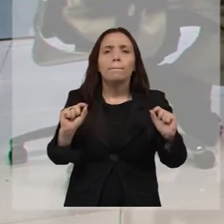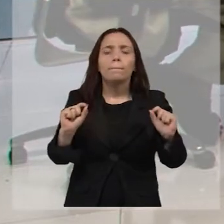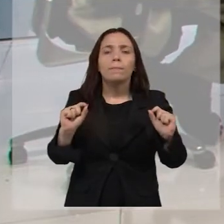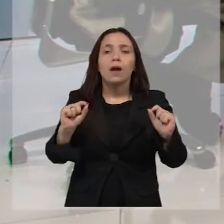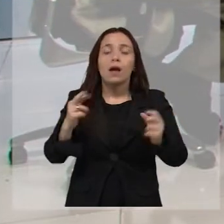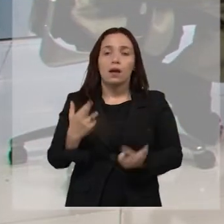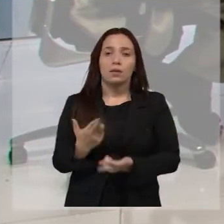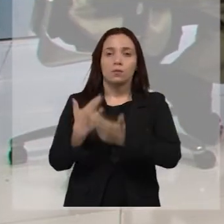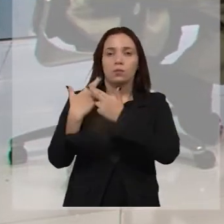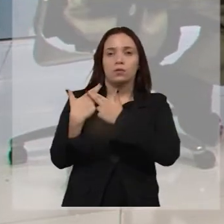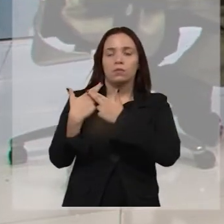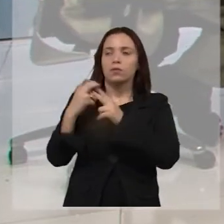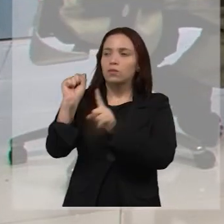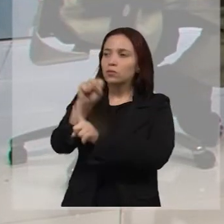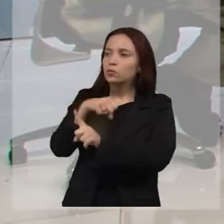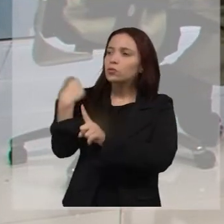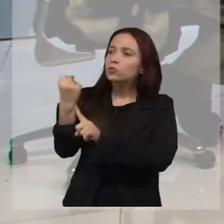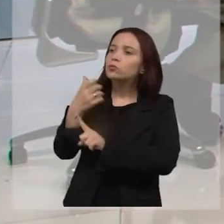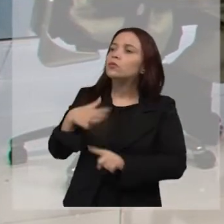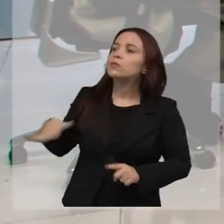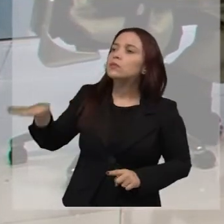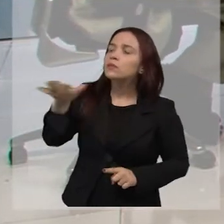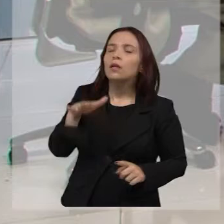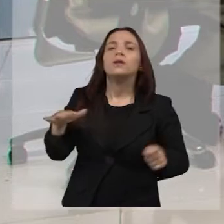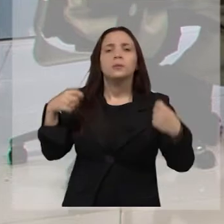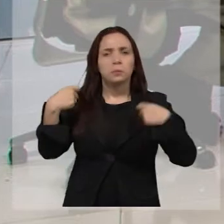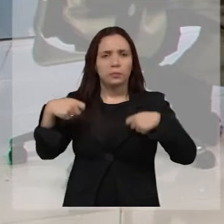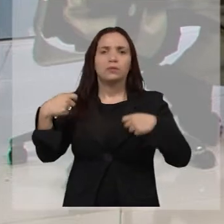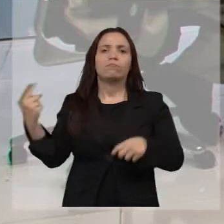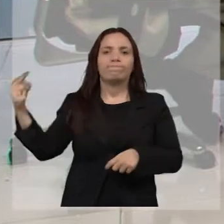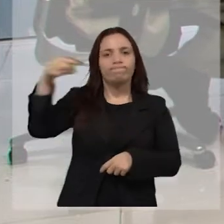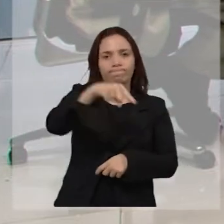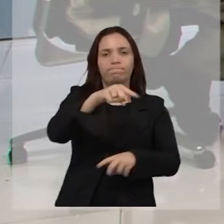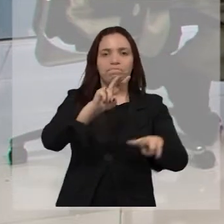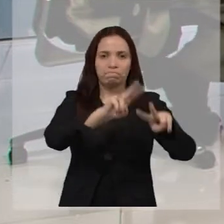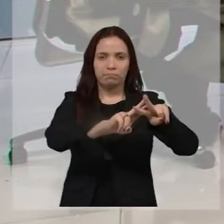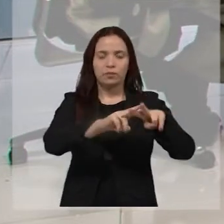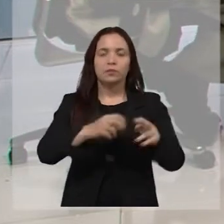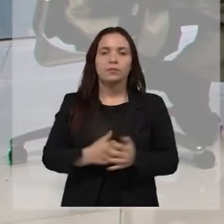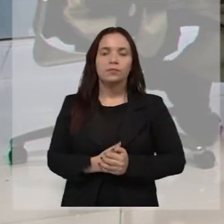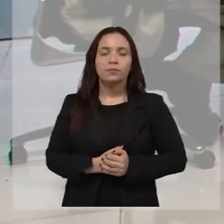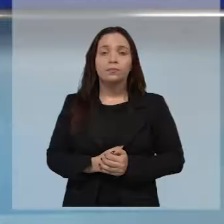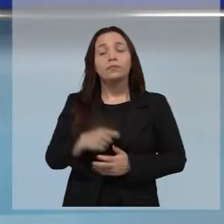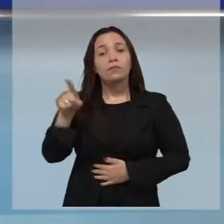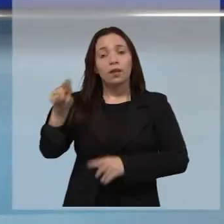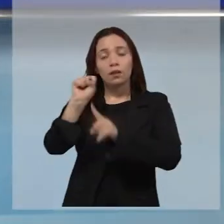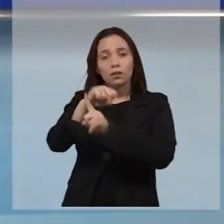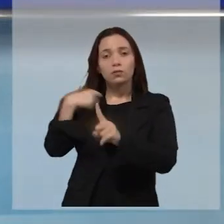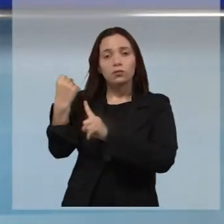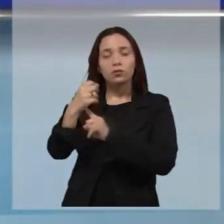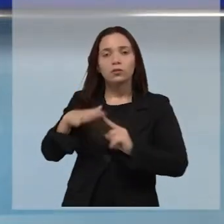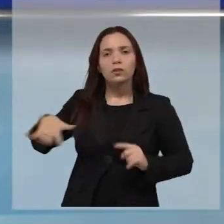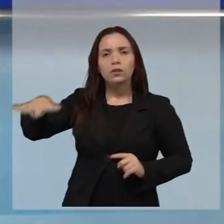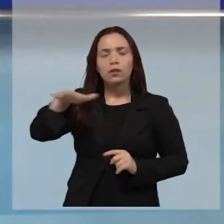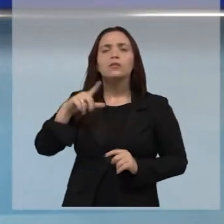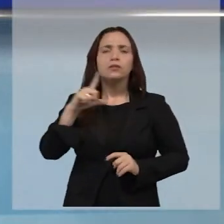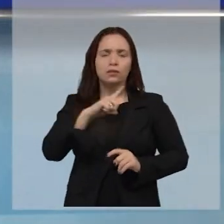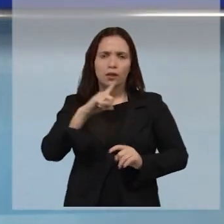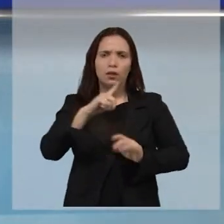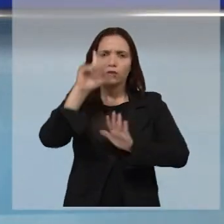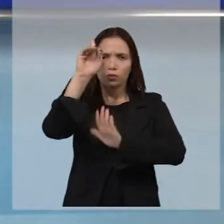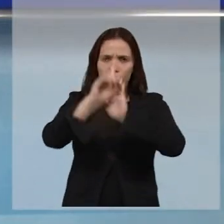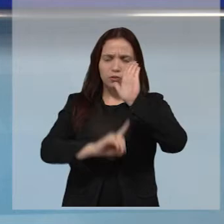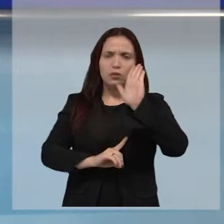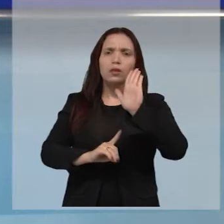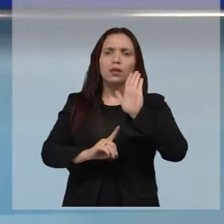da corresponsabilidade da sociedade. De um modo geral, a sociedade, com todo o